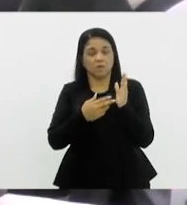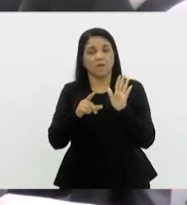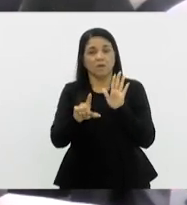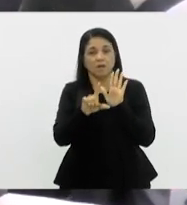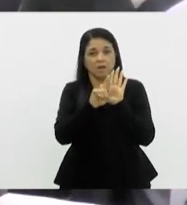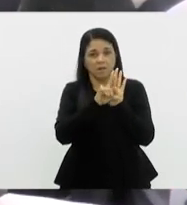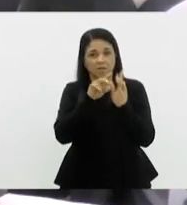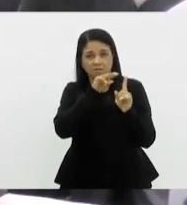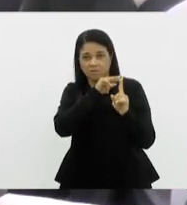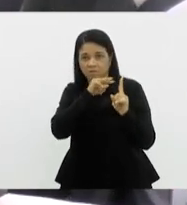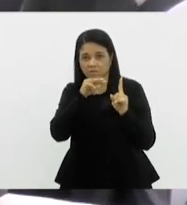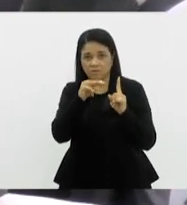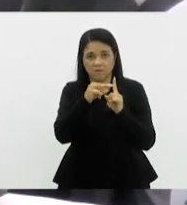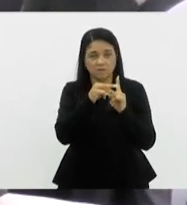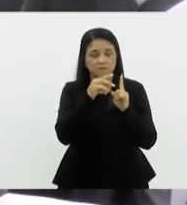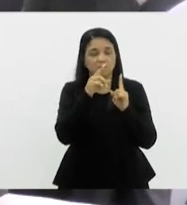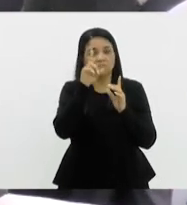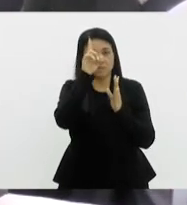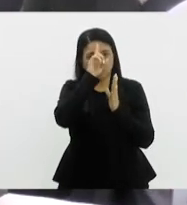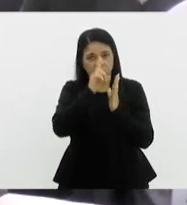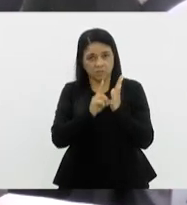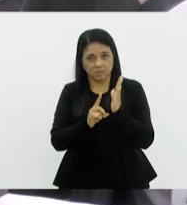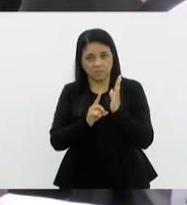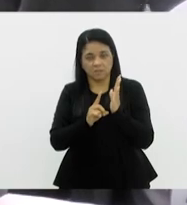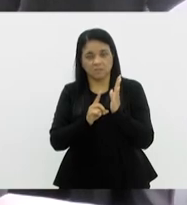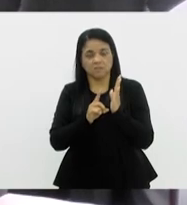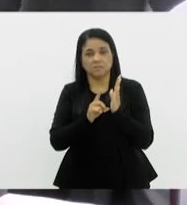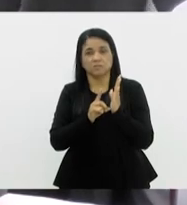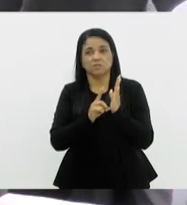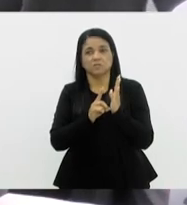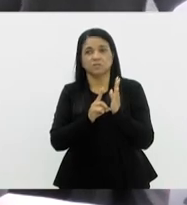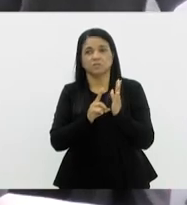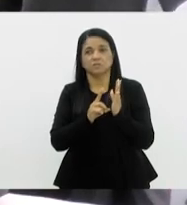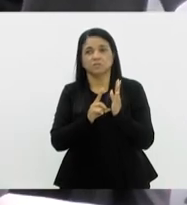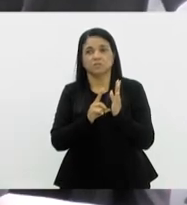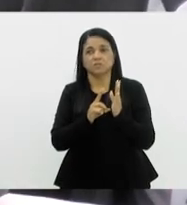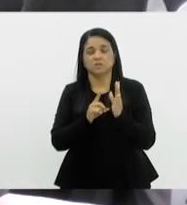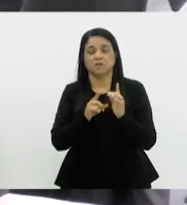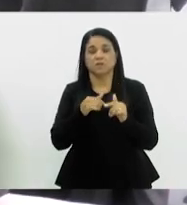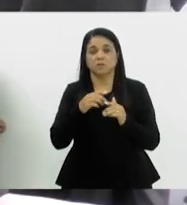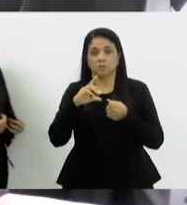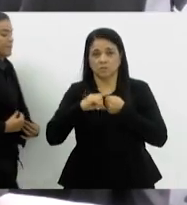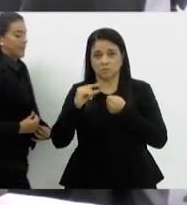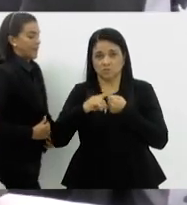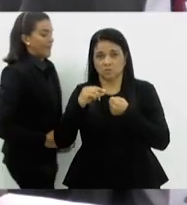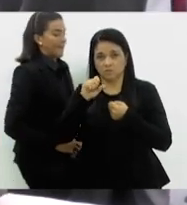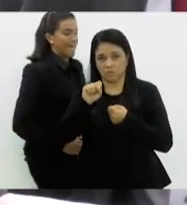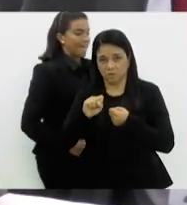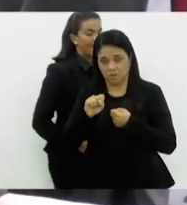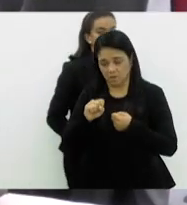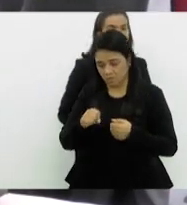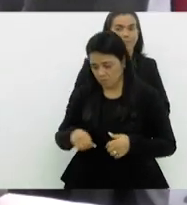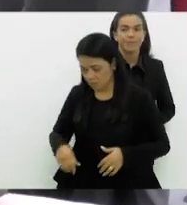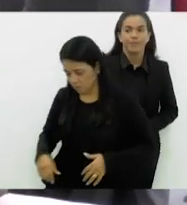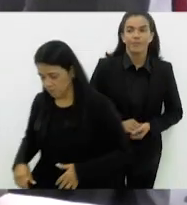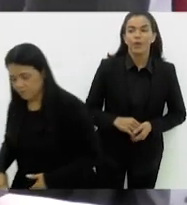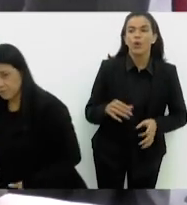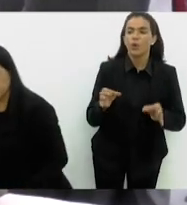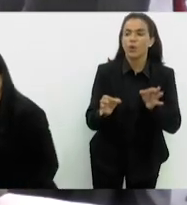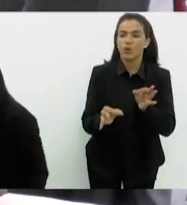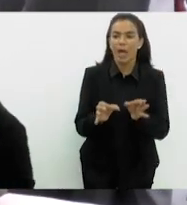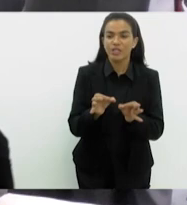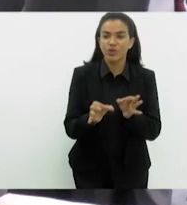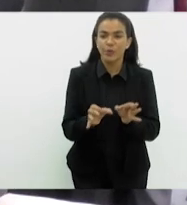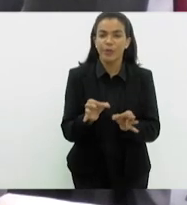visa estabelecer diretrizes para aplicação. No artigo 8º, a redação ficou: o juiz